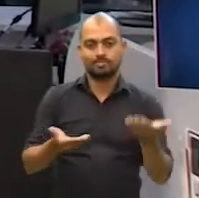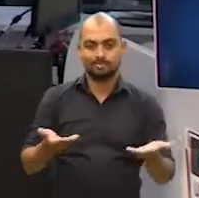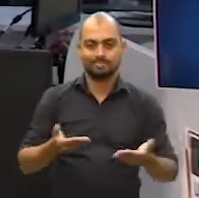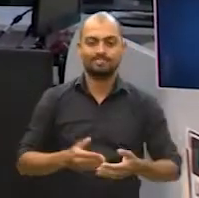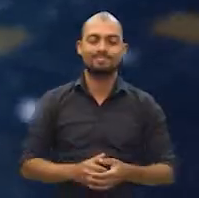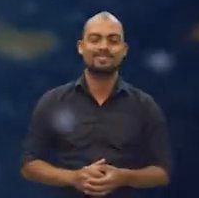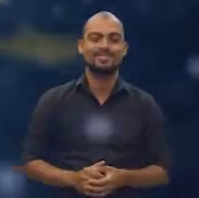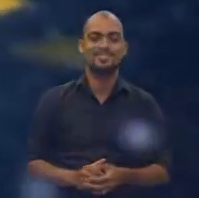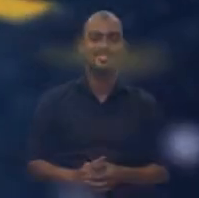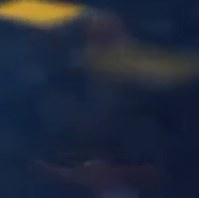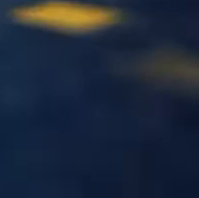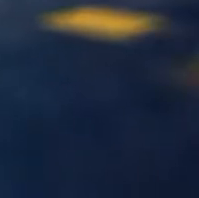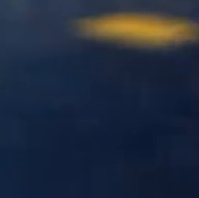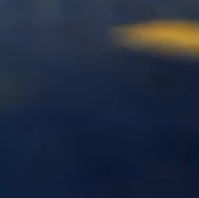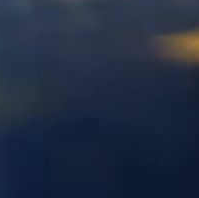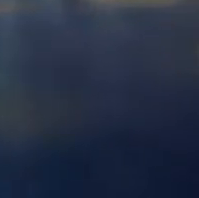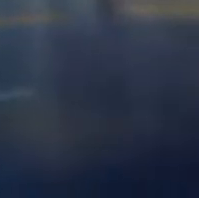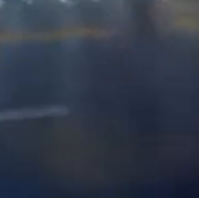Câmara Campinas.